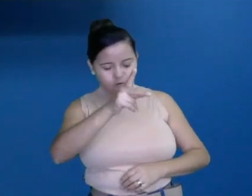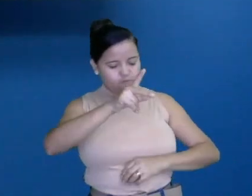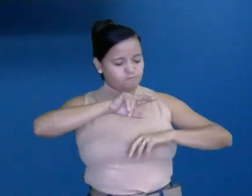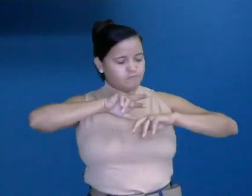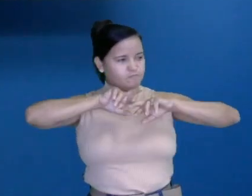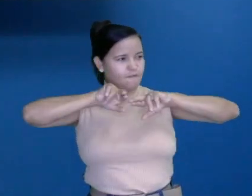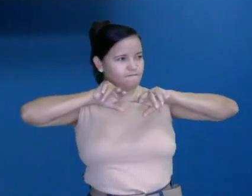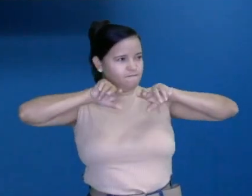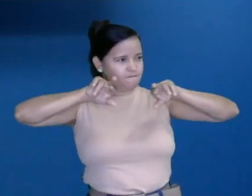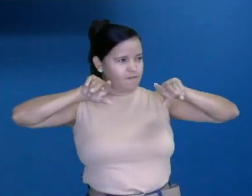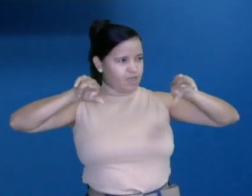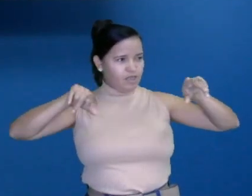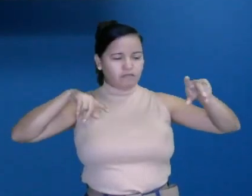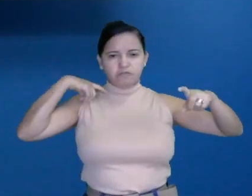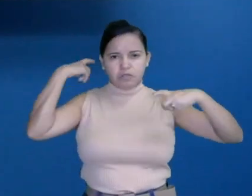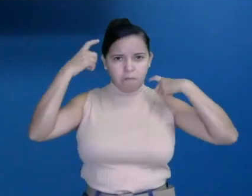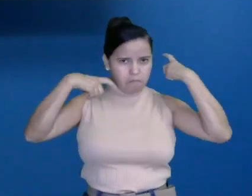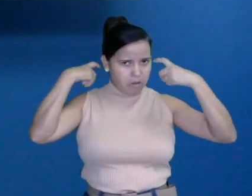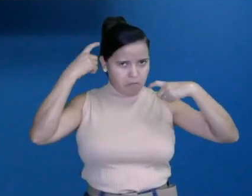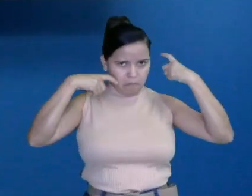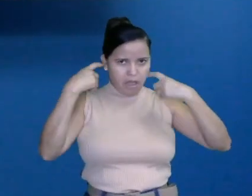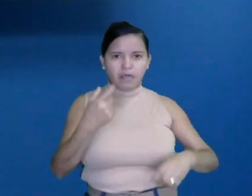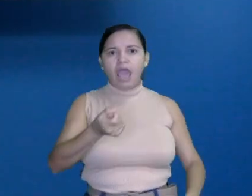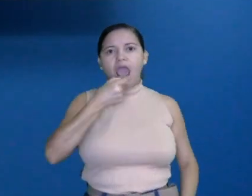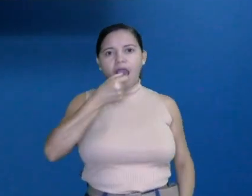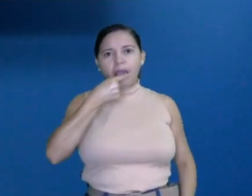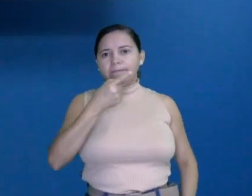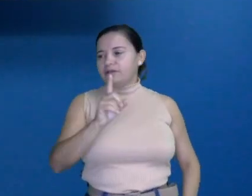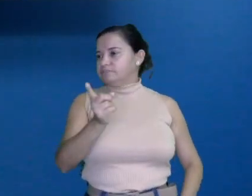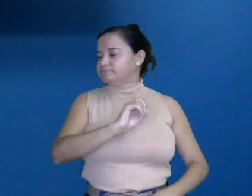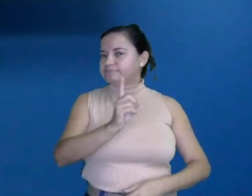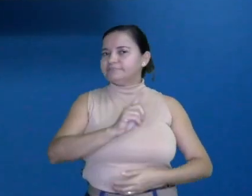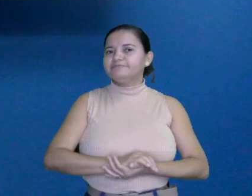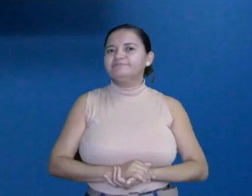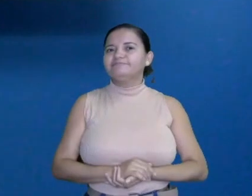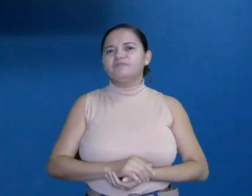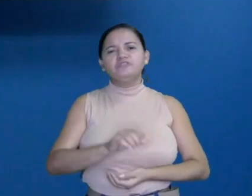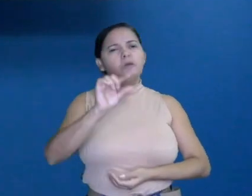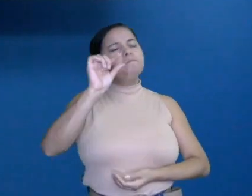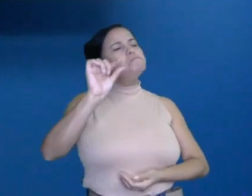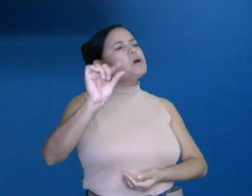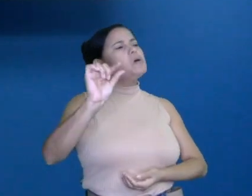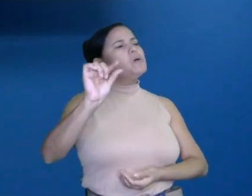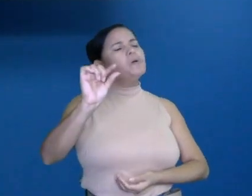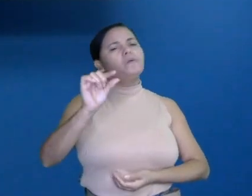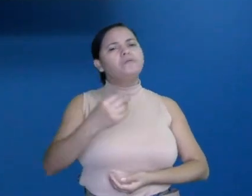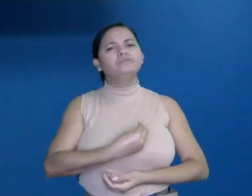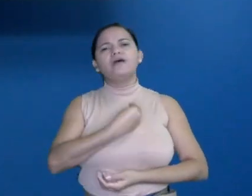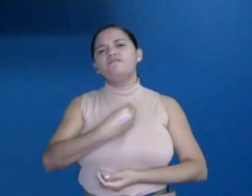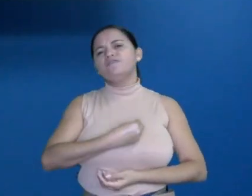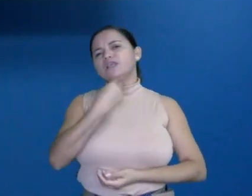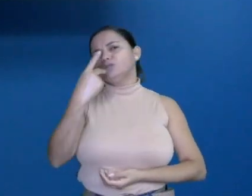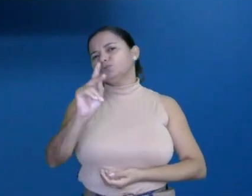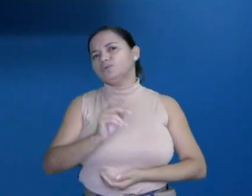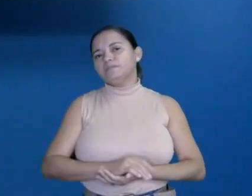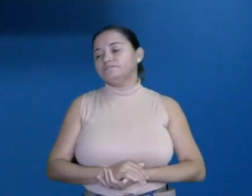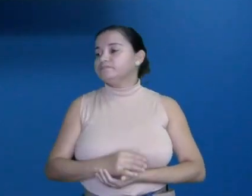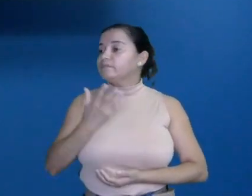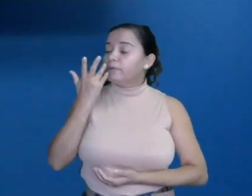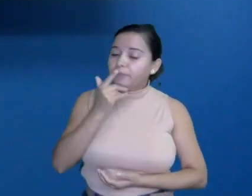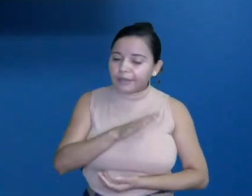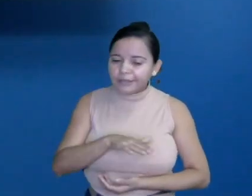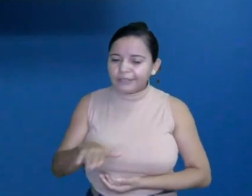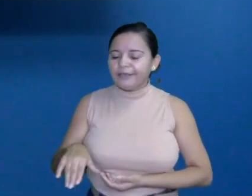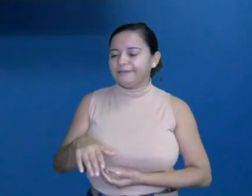aqui, você não precisa se preocupar tanto com remédio. Você vai tomar muito poucos remédios em sua vida. Mas se é uma criança que só